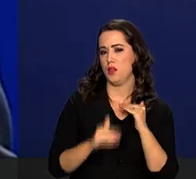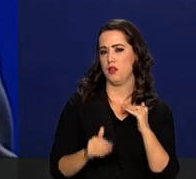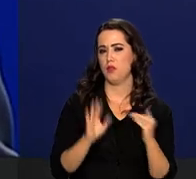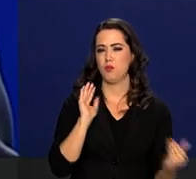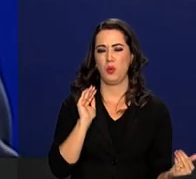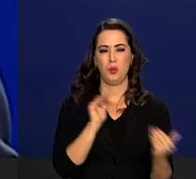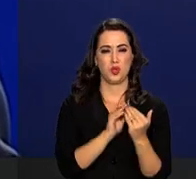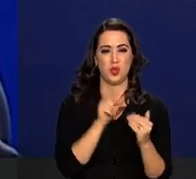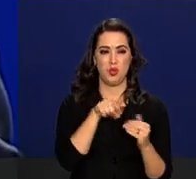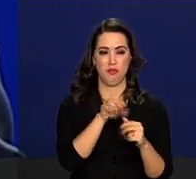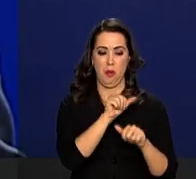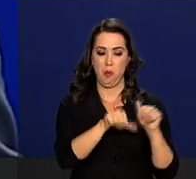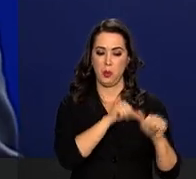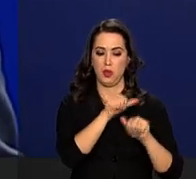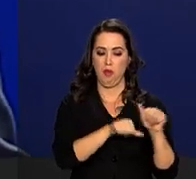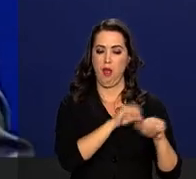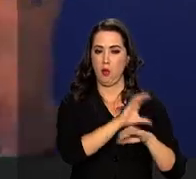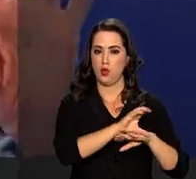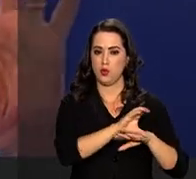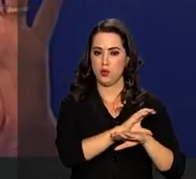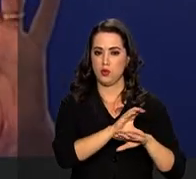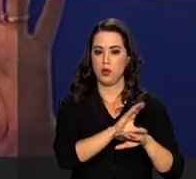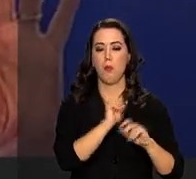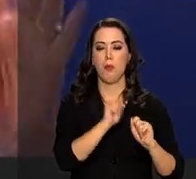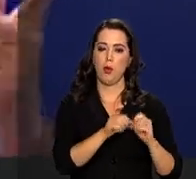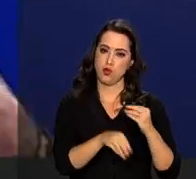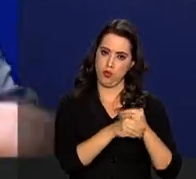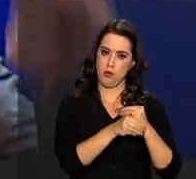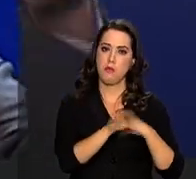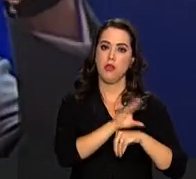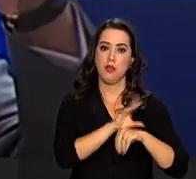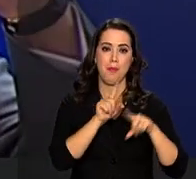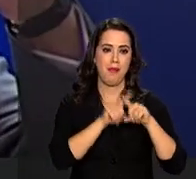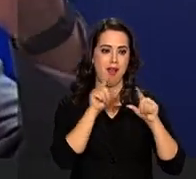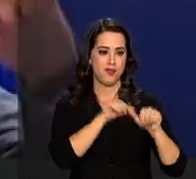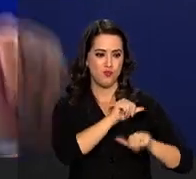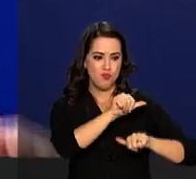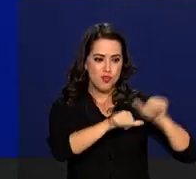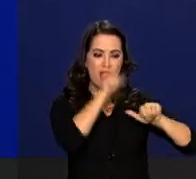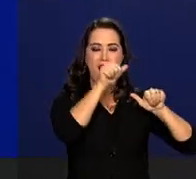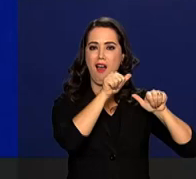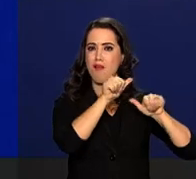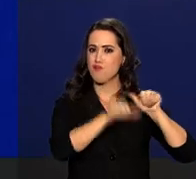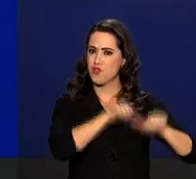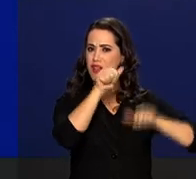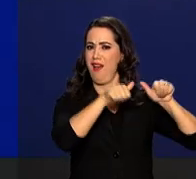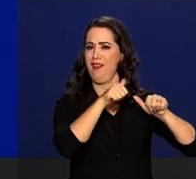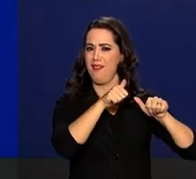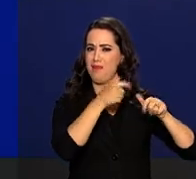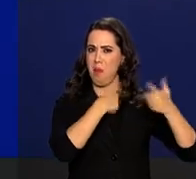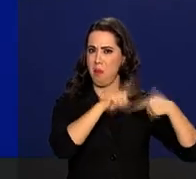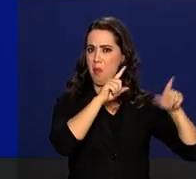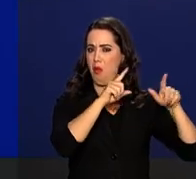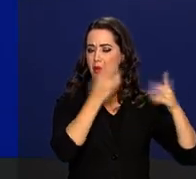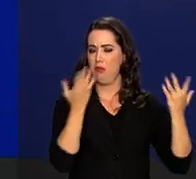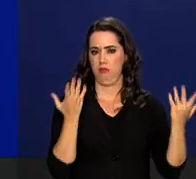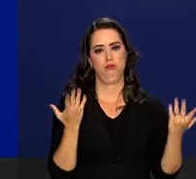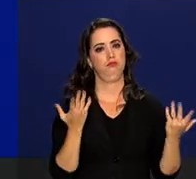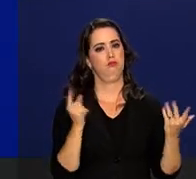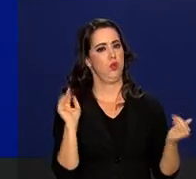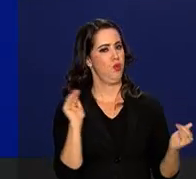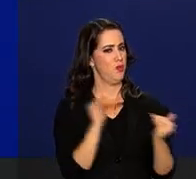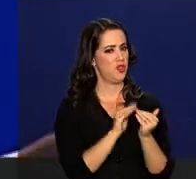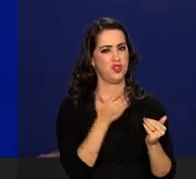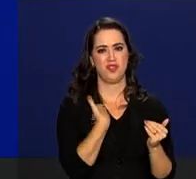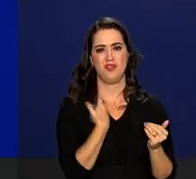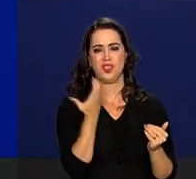a modificar. Modificar, sim, por emenda constitucional, mas não alterar substancialmente a Constituição ao fundamento de que